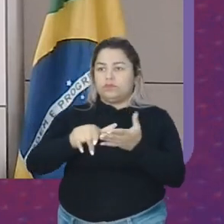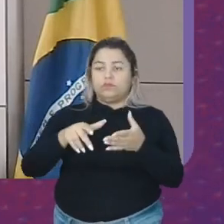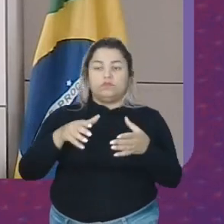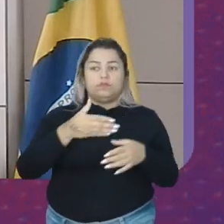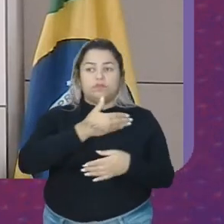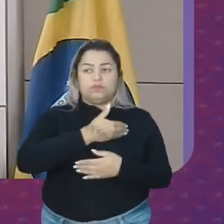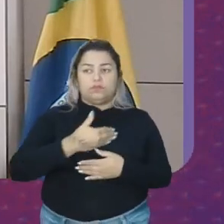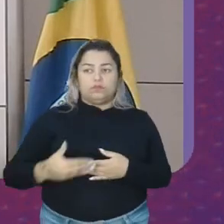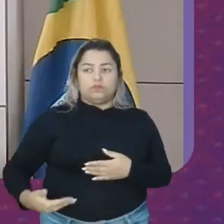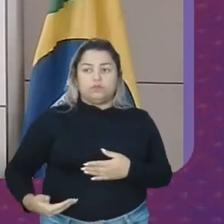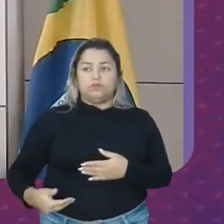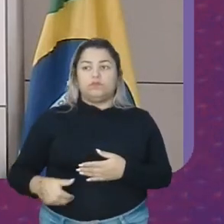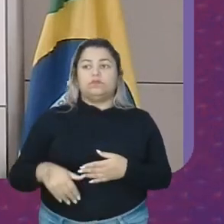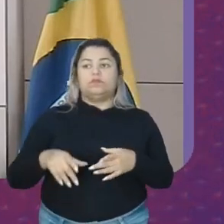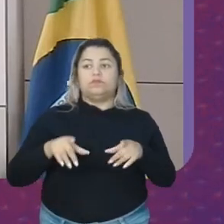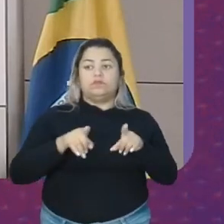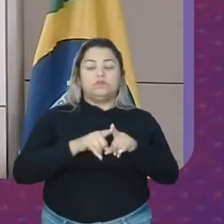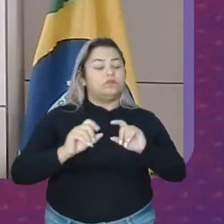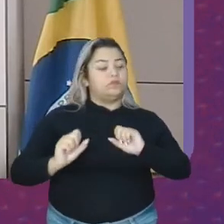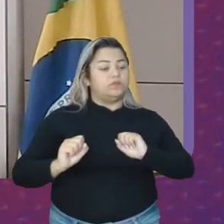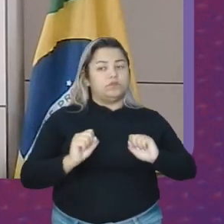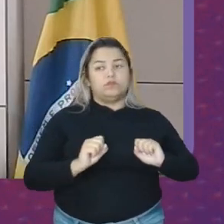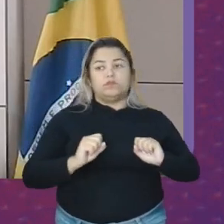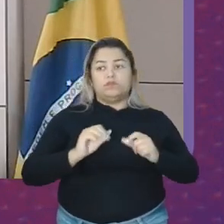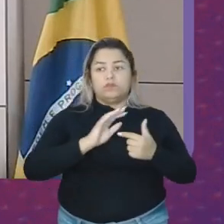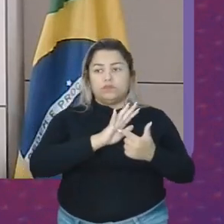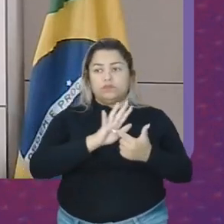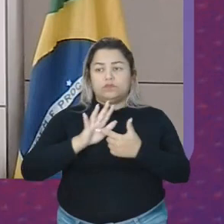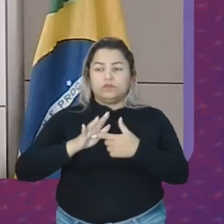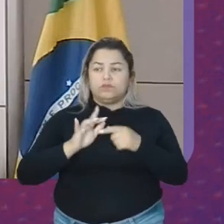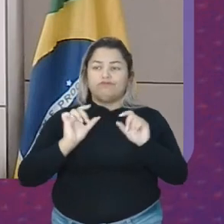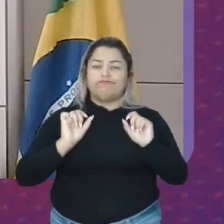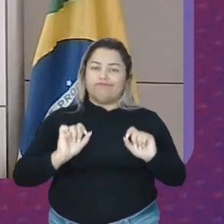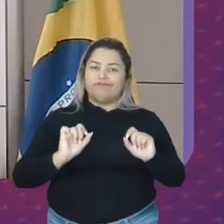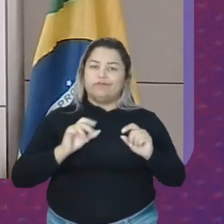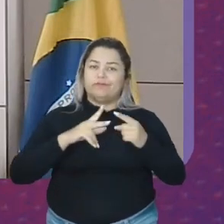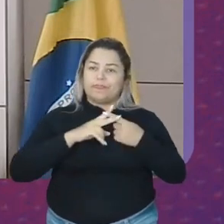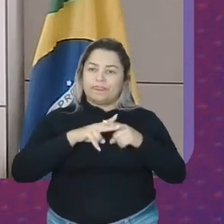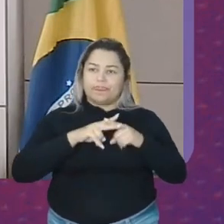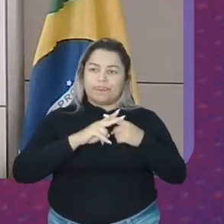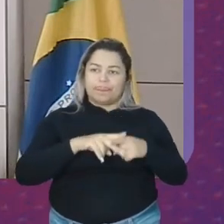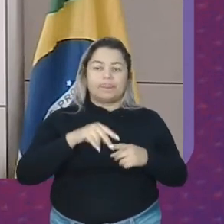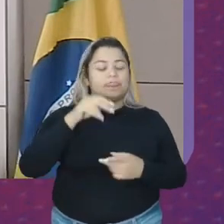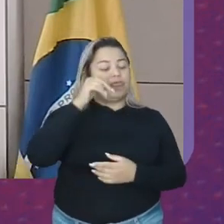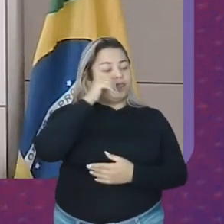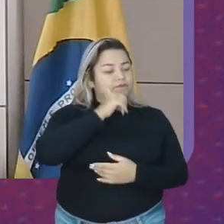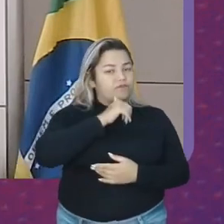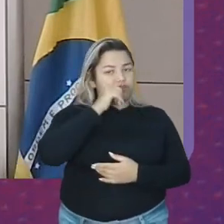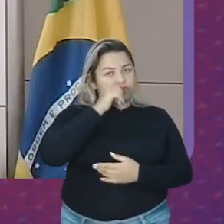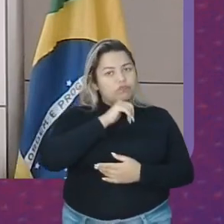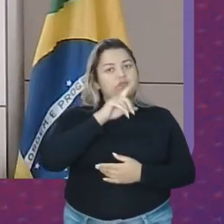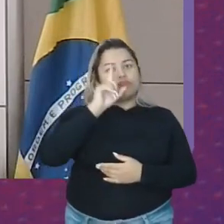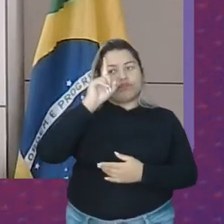federal. Nós podemos apresentar normativos que alterem a condição das mulheres